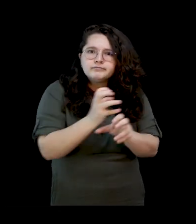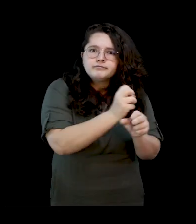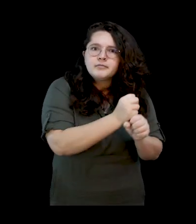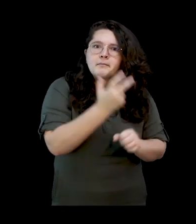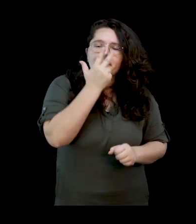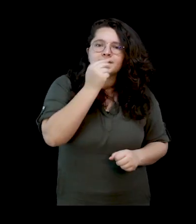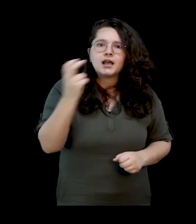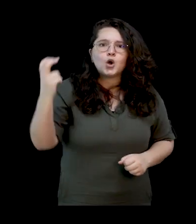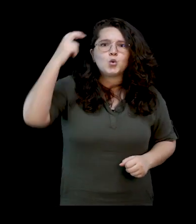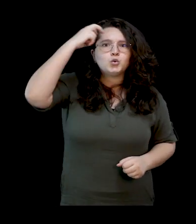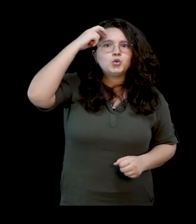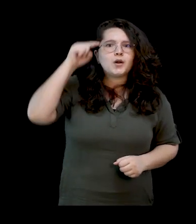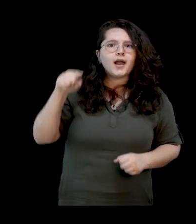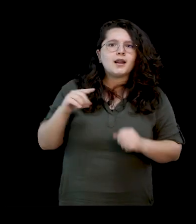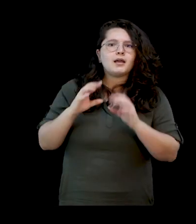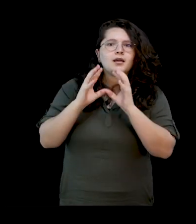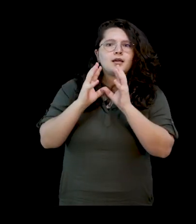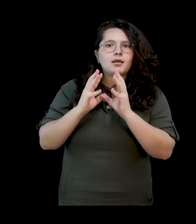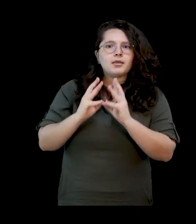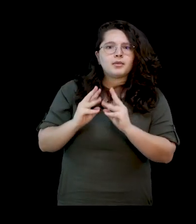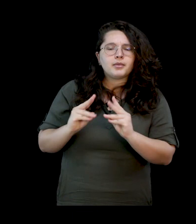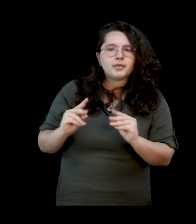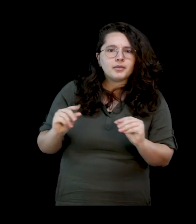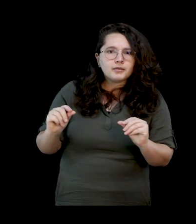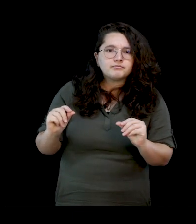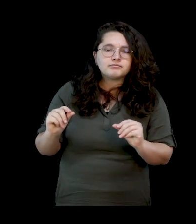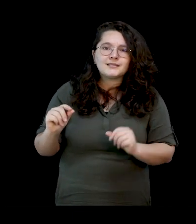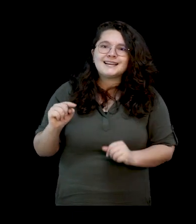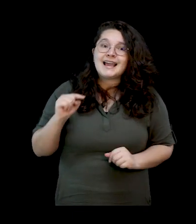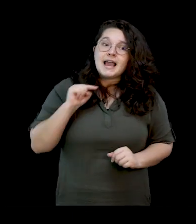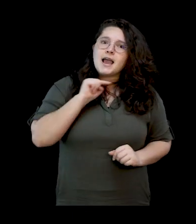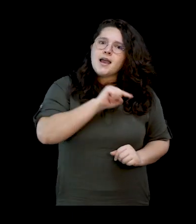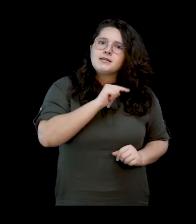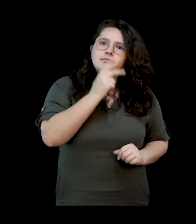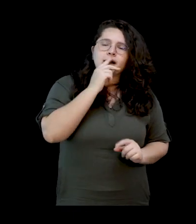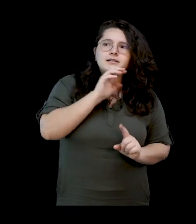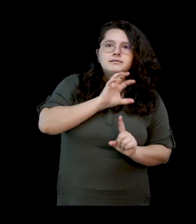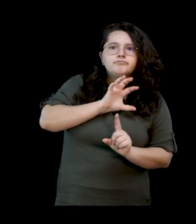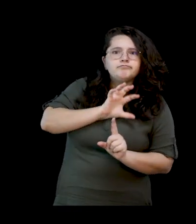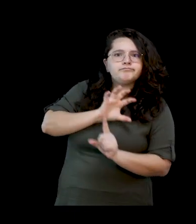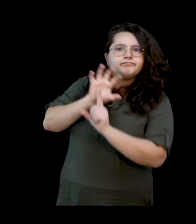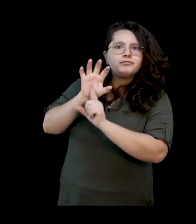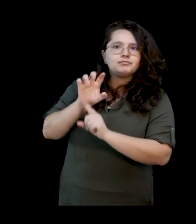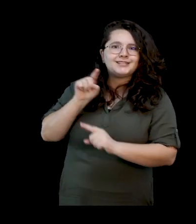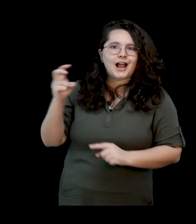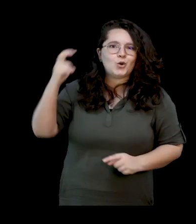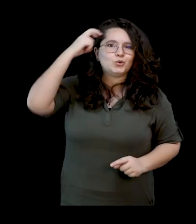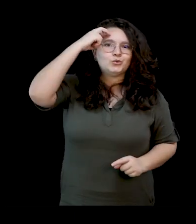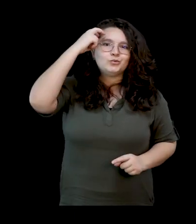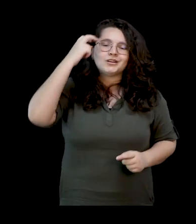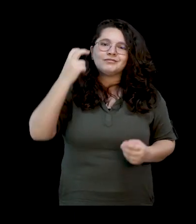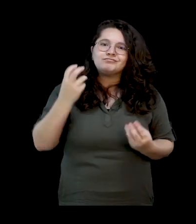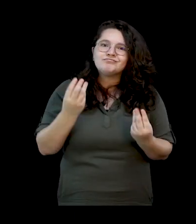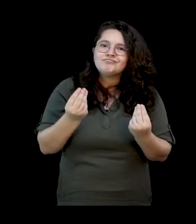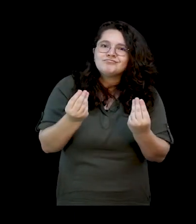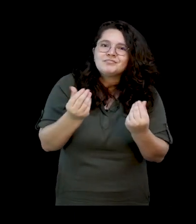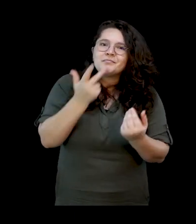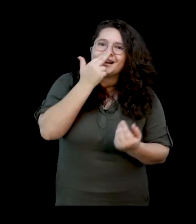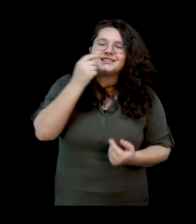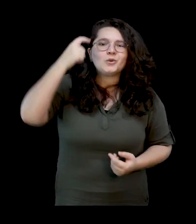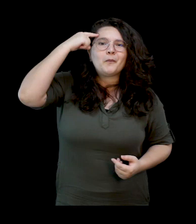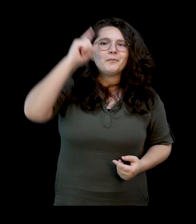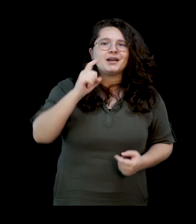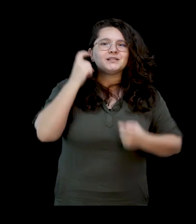está sufocando a cultura. É ela que leva a cultura a se despir de qualquer conteúdo